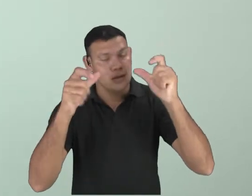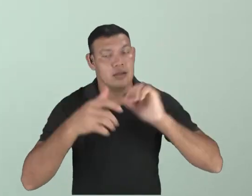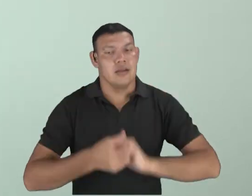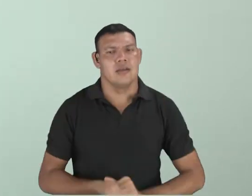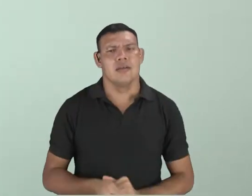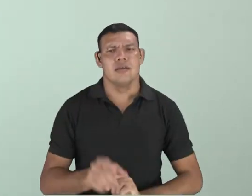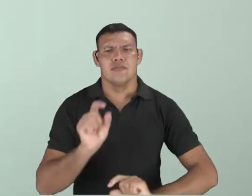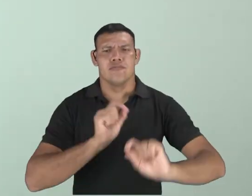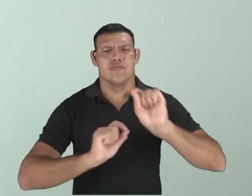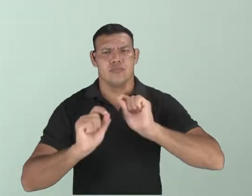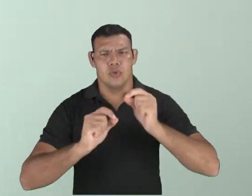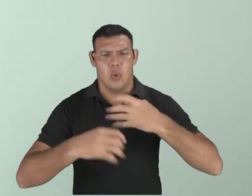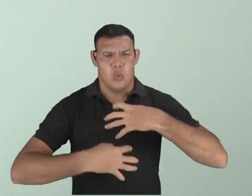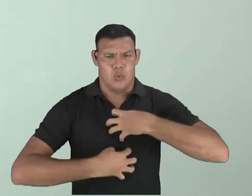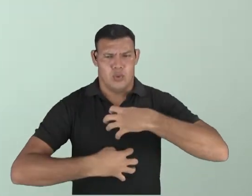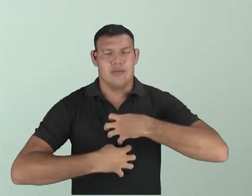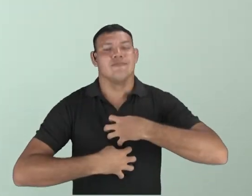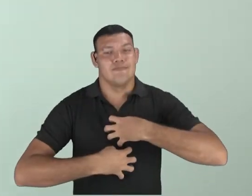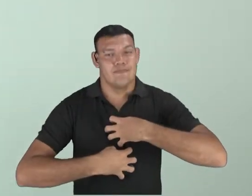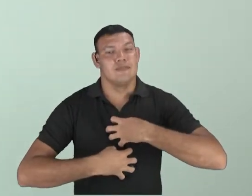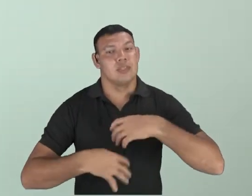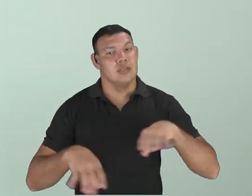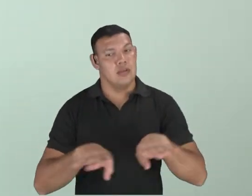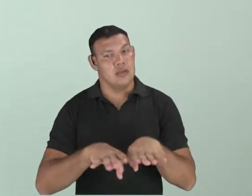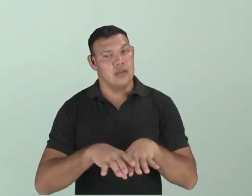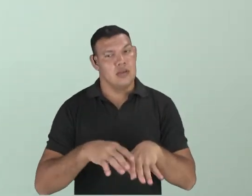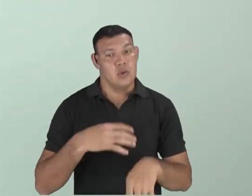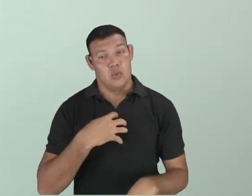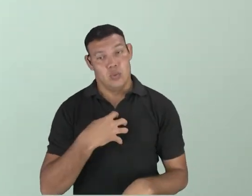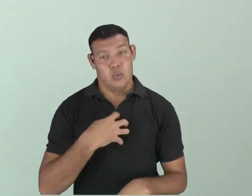que você quer dizer e como você quer dizer.